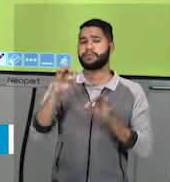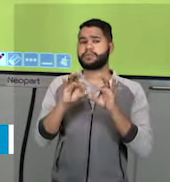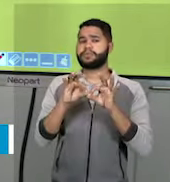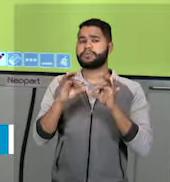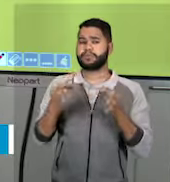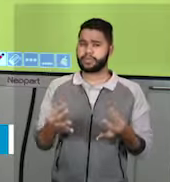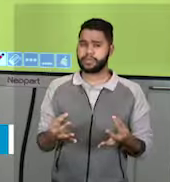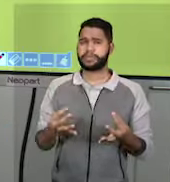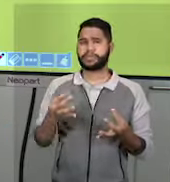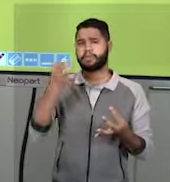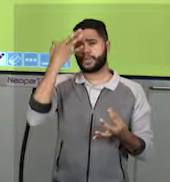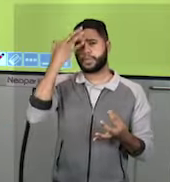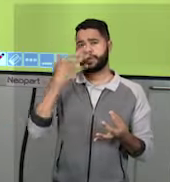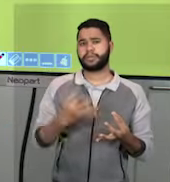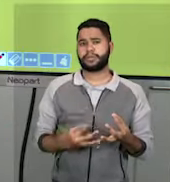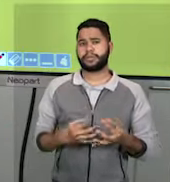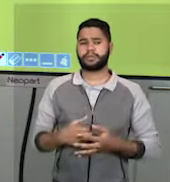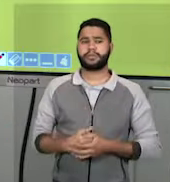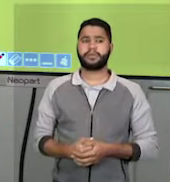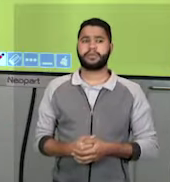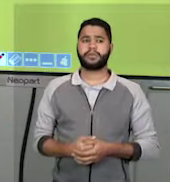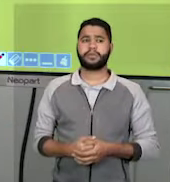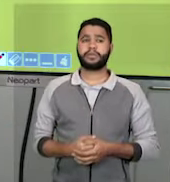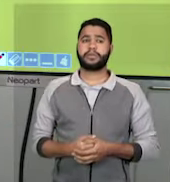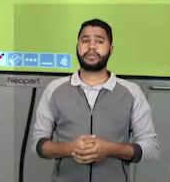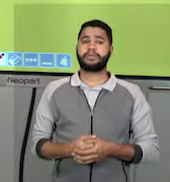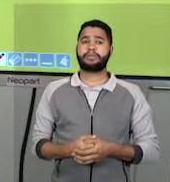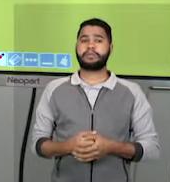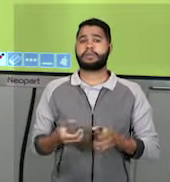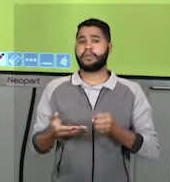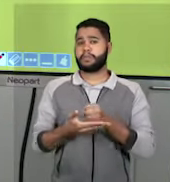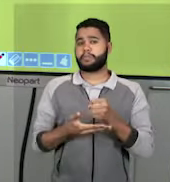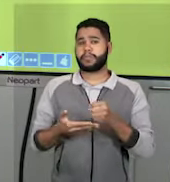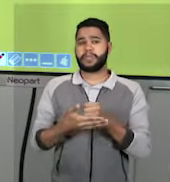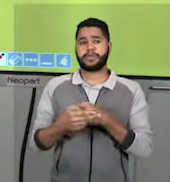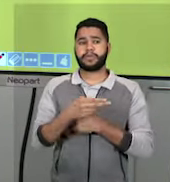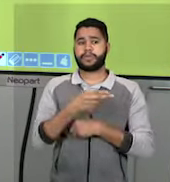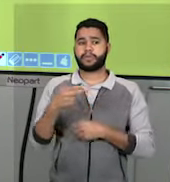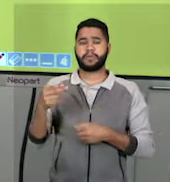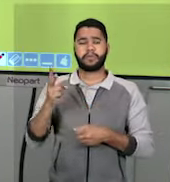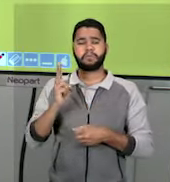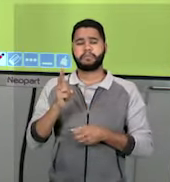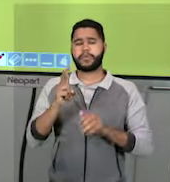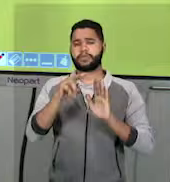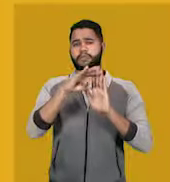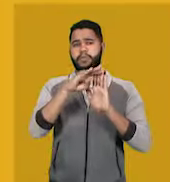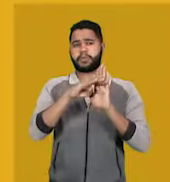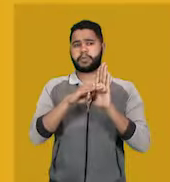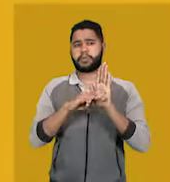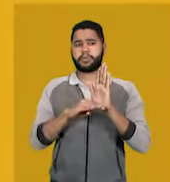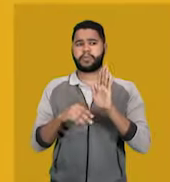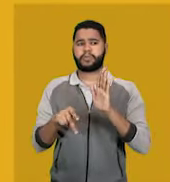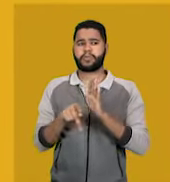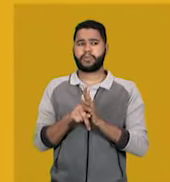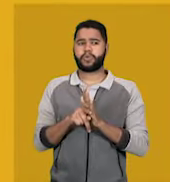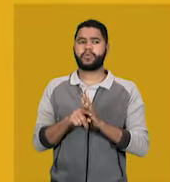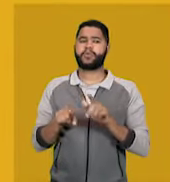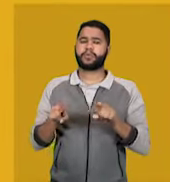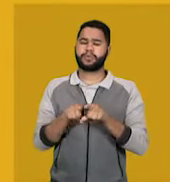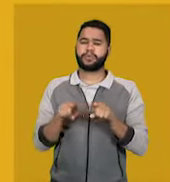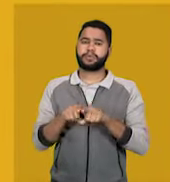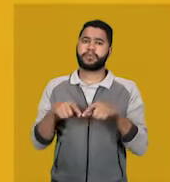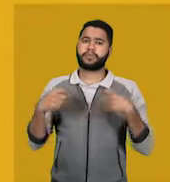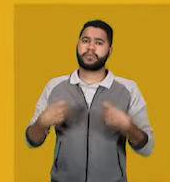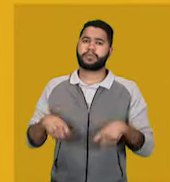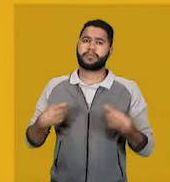de entender isso aqui. Se a base é igual, o mesmo princípio. Os expoentes também precisam